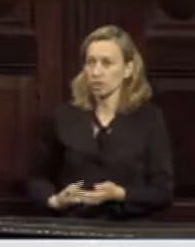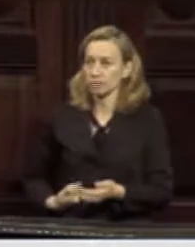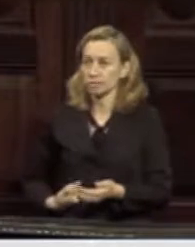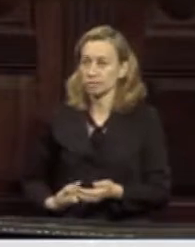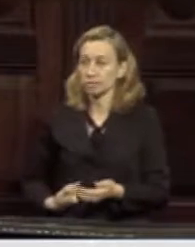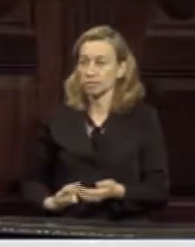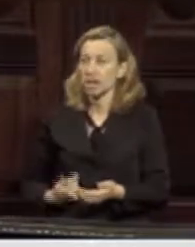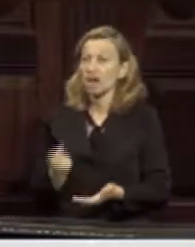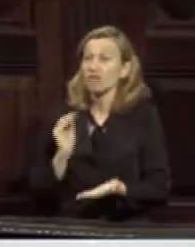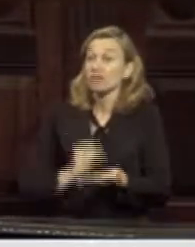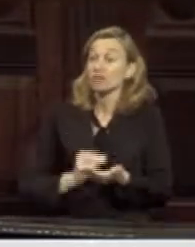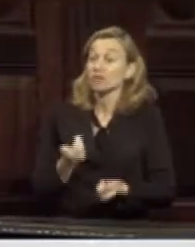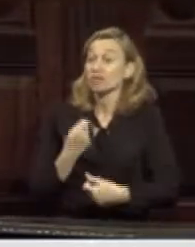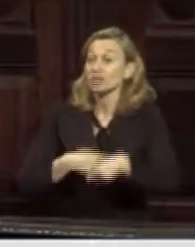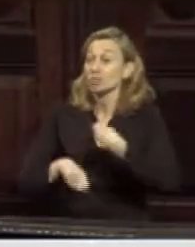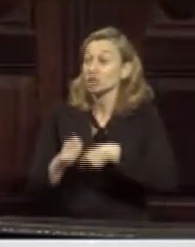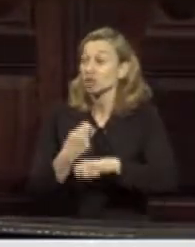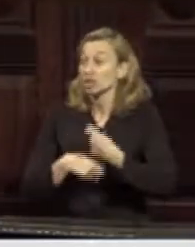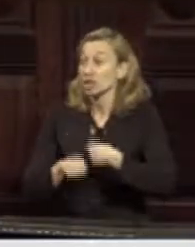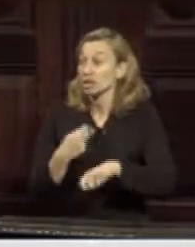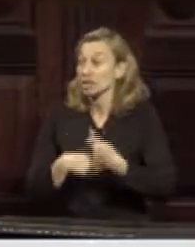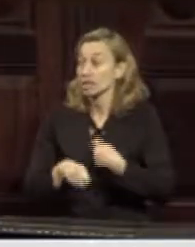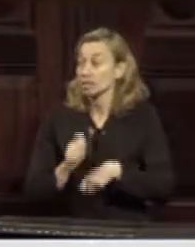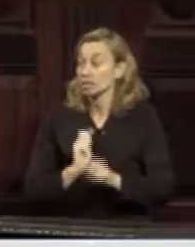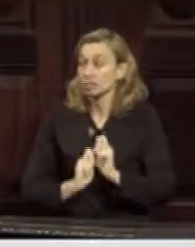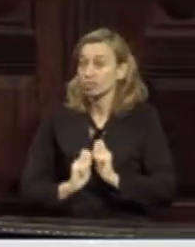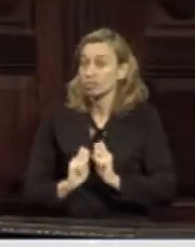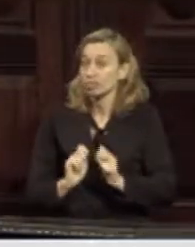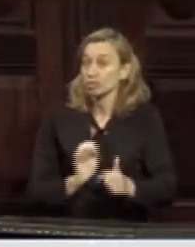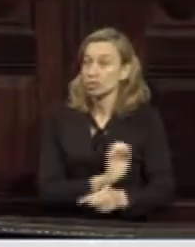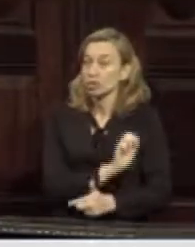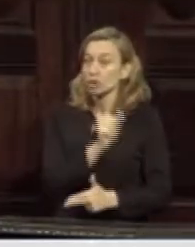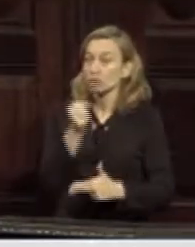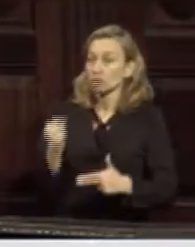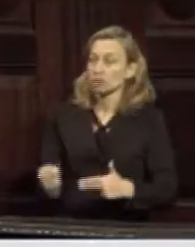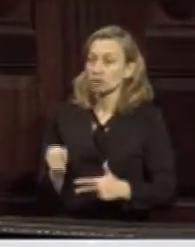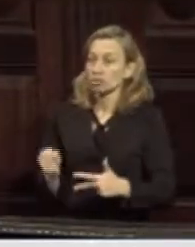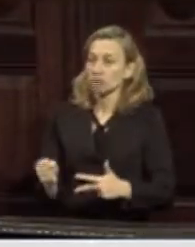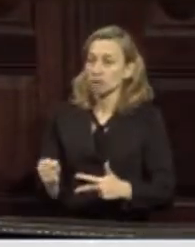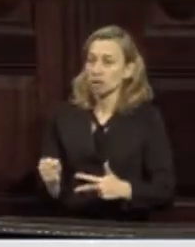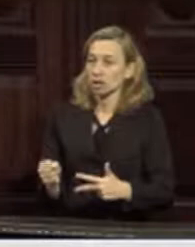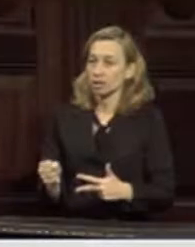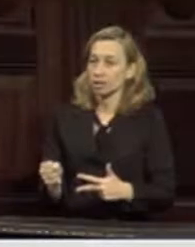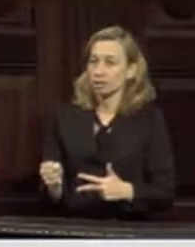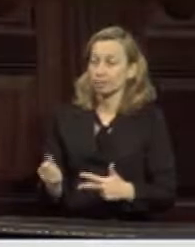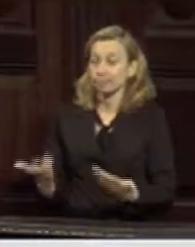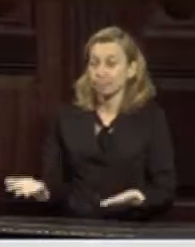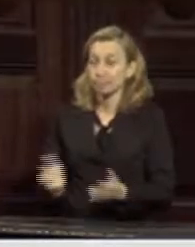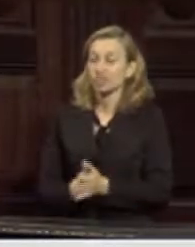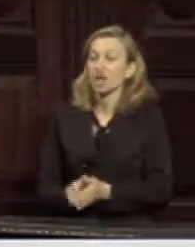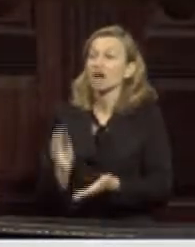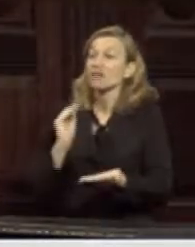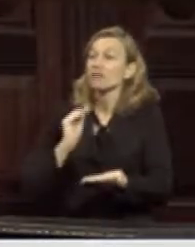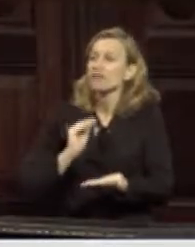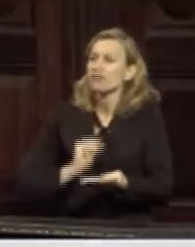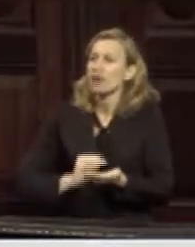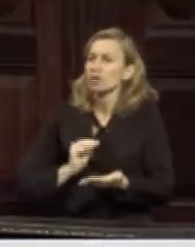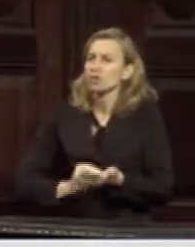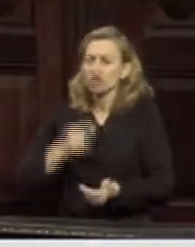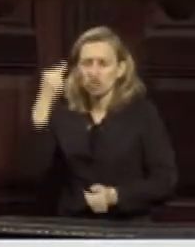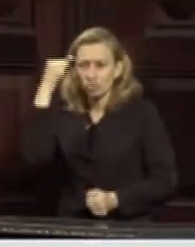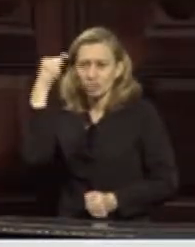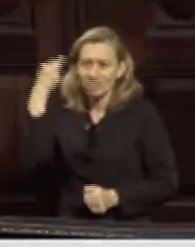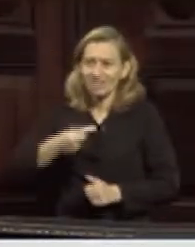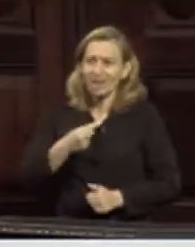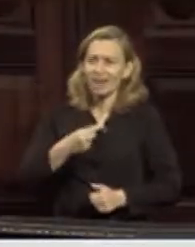péssima administração do poder público executivo estadual, da total falta de autoridade